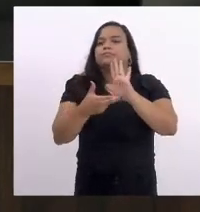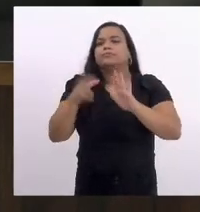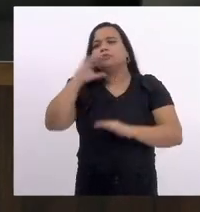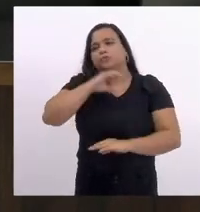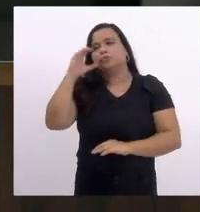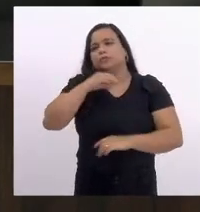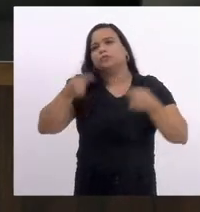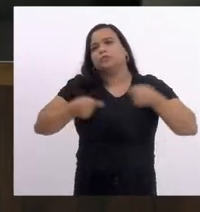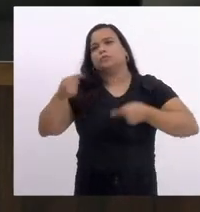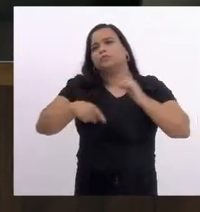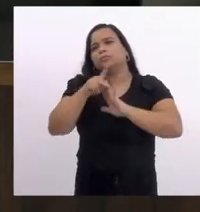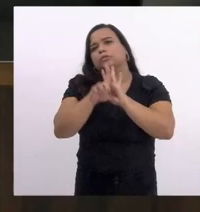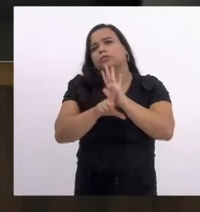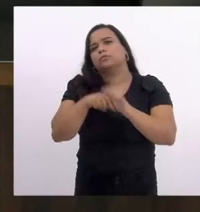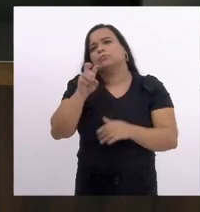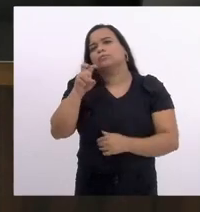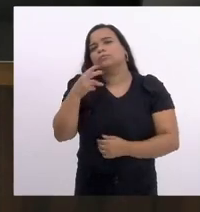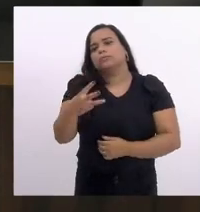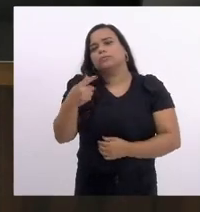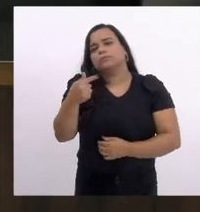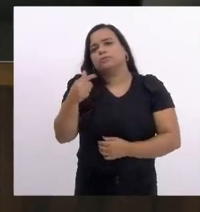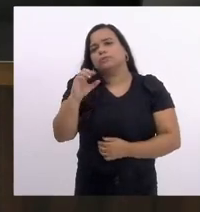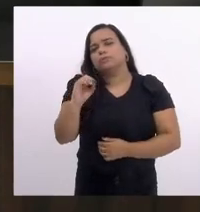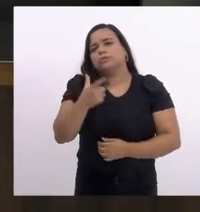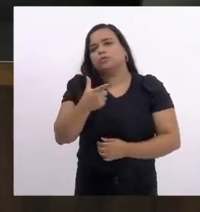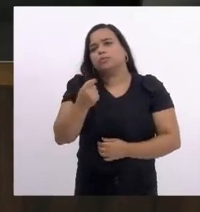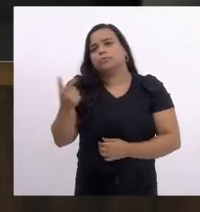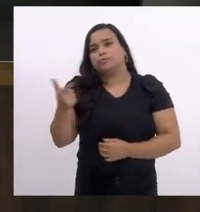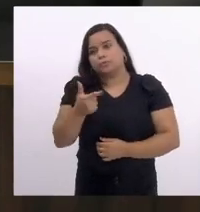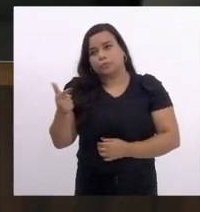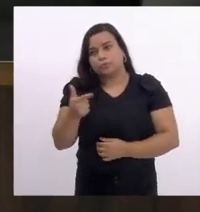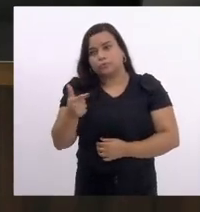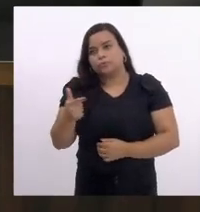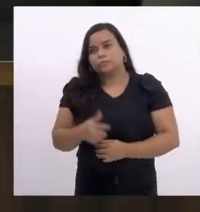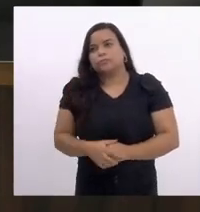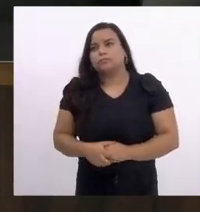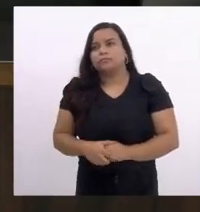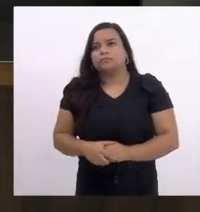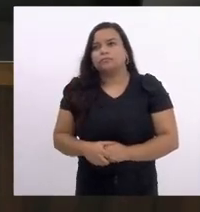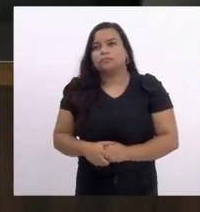projeto de lei 5370 de 2022.